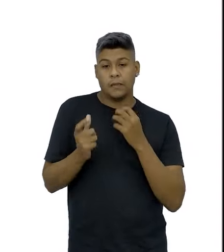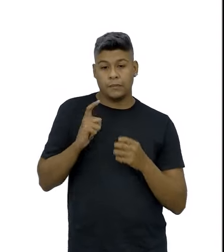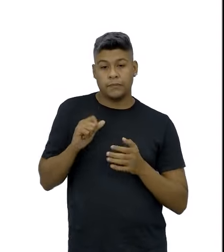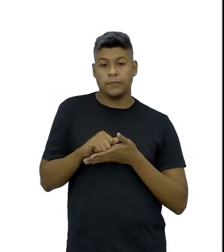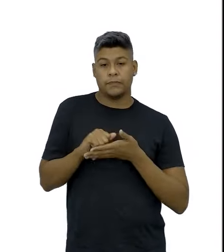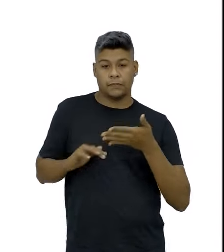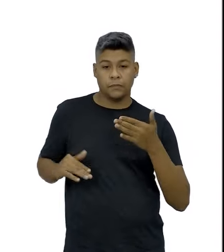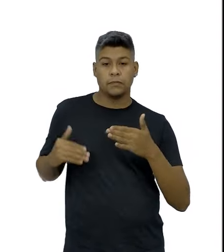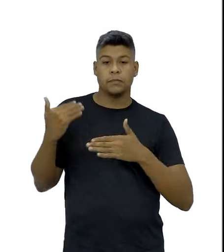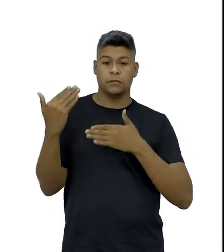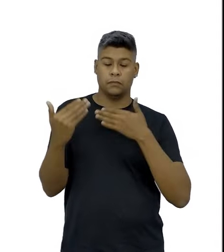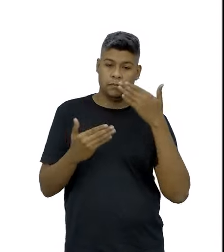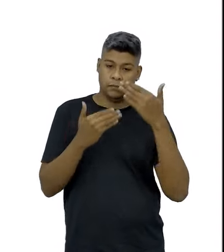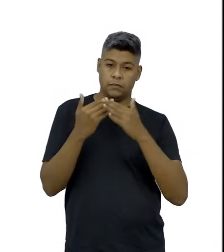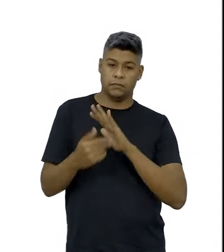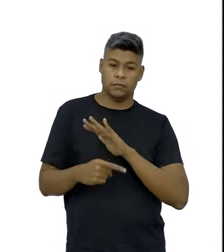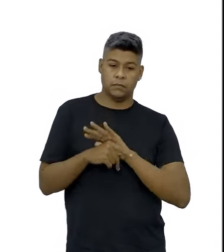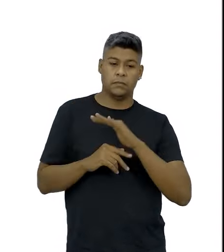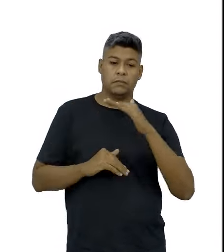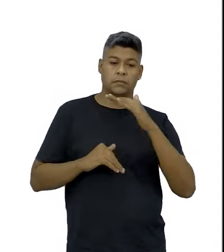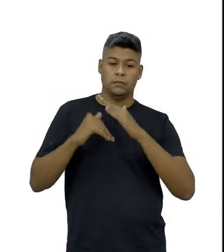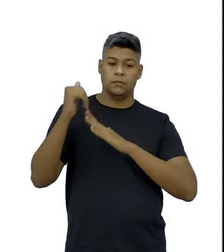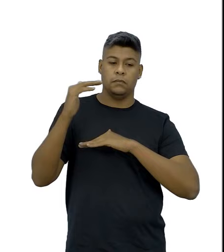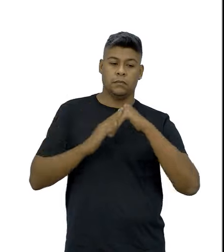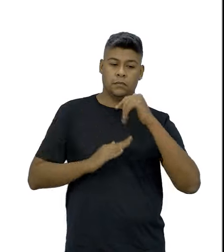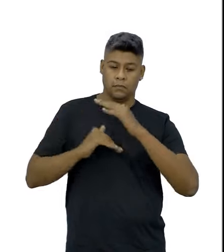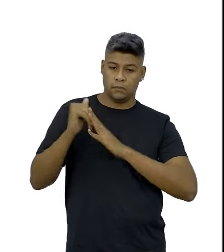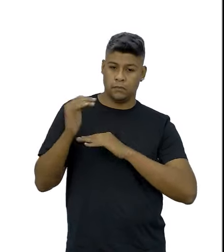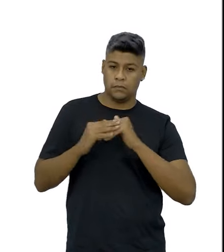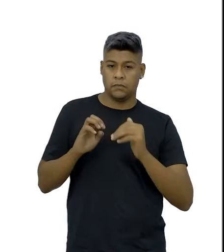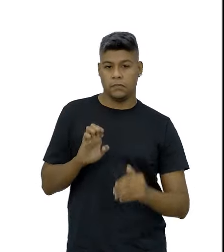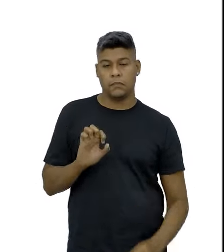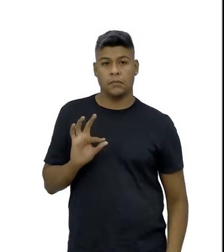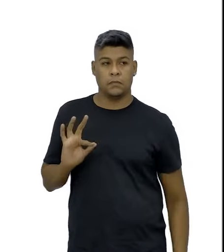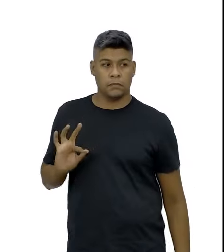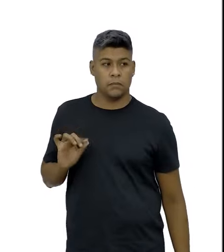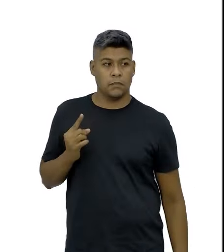para o desenvolvimento das habilidades